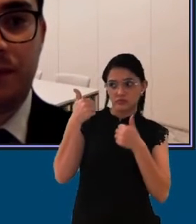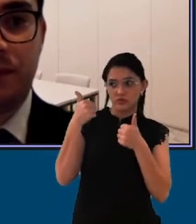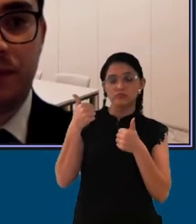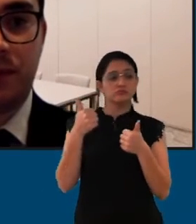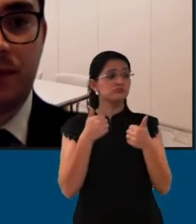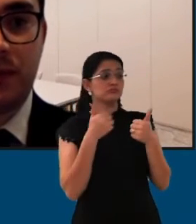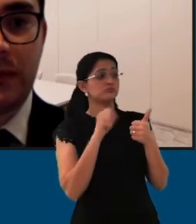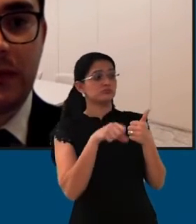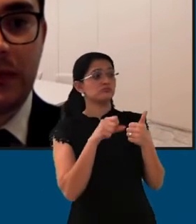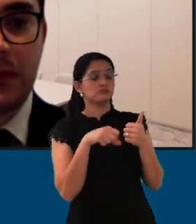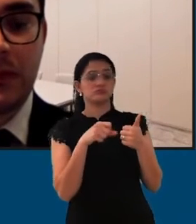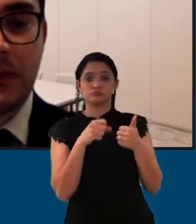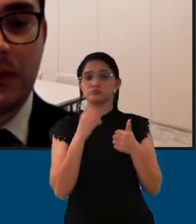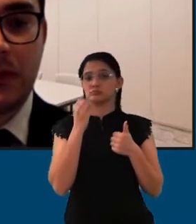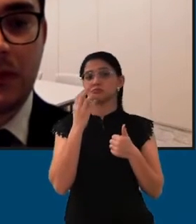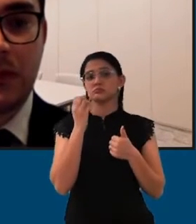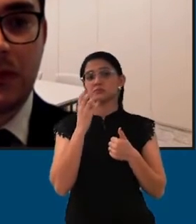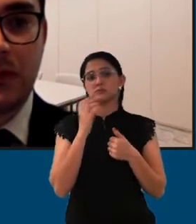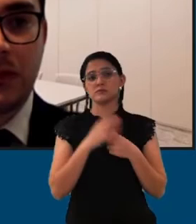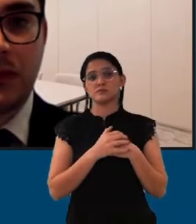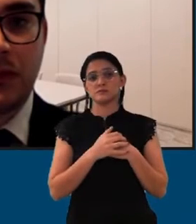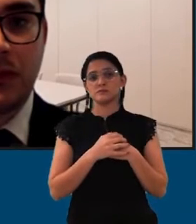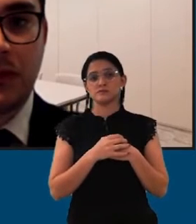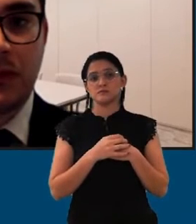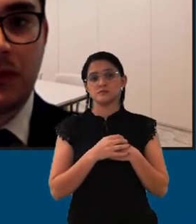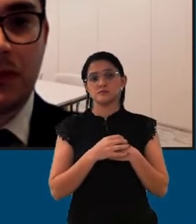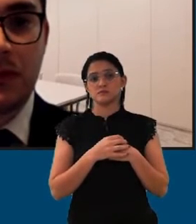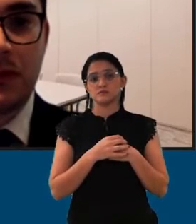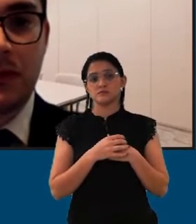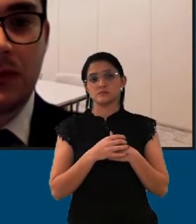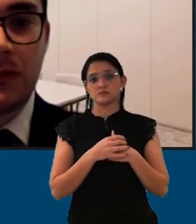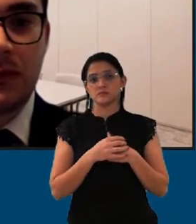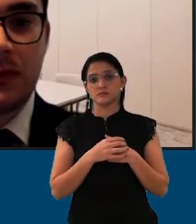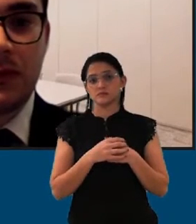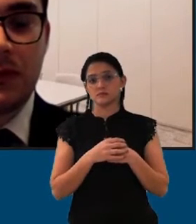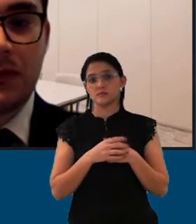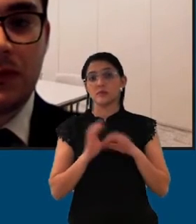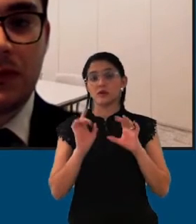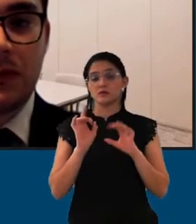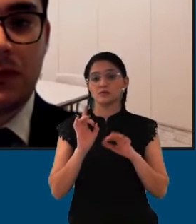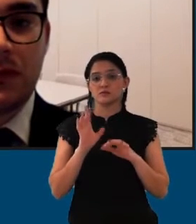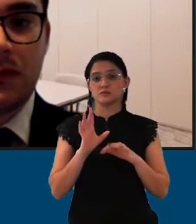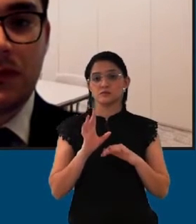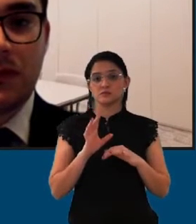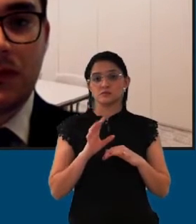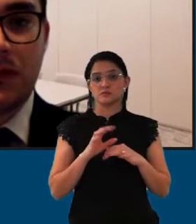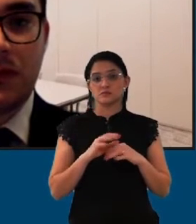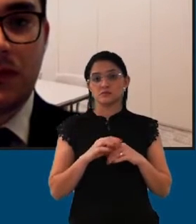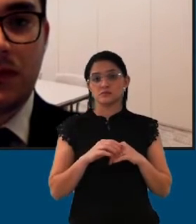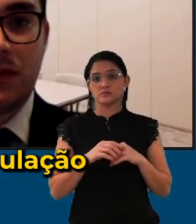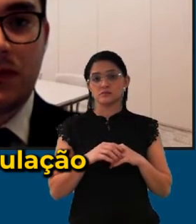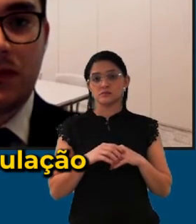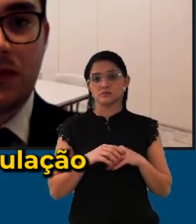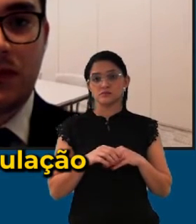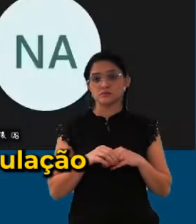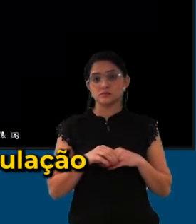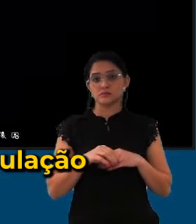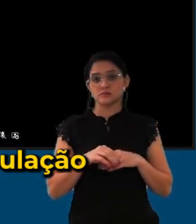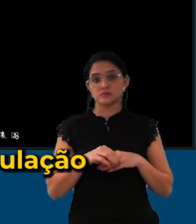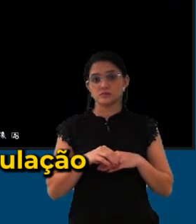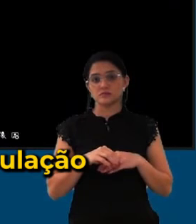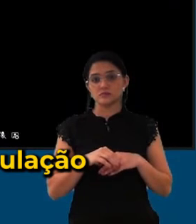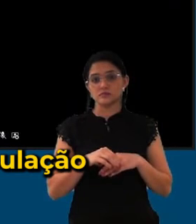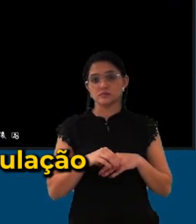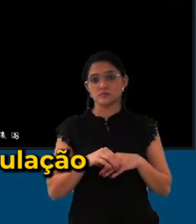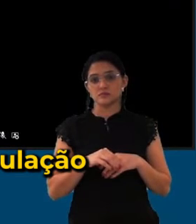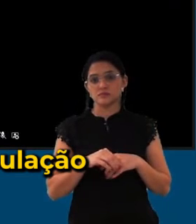sim. Pronto, então... Só para eu fazer o... Hein? Nesse aspecto, nós dependeremos, então,